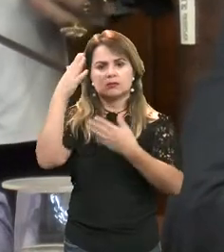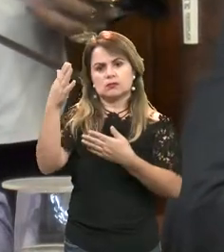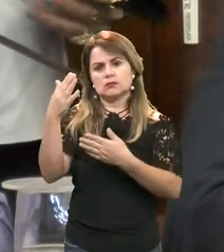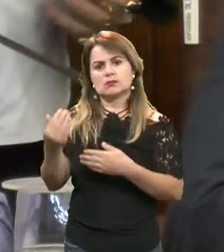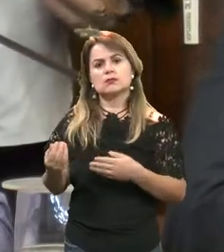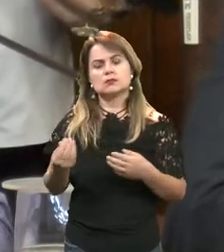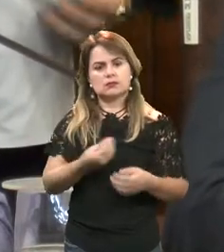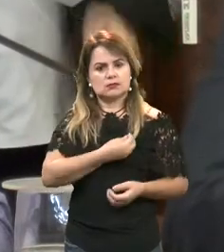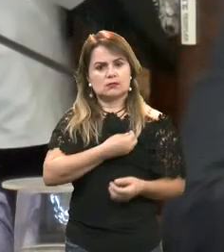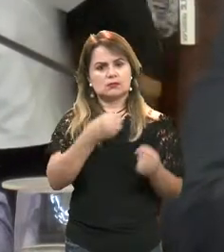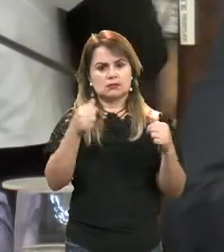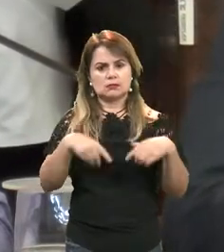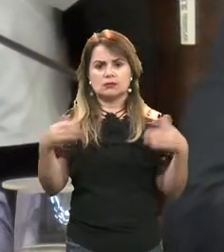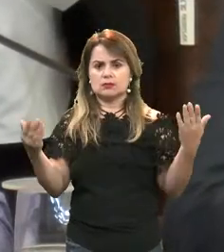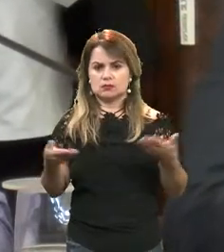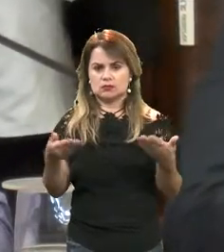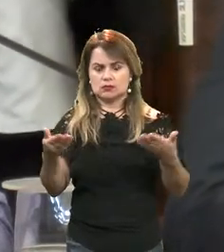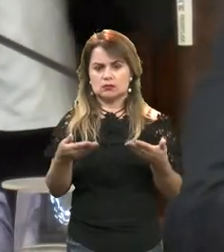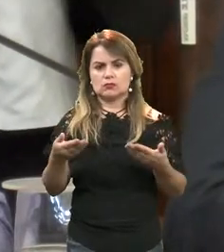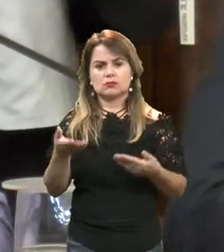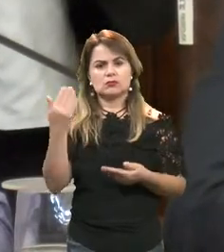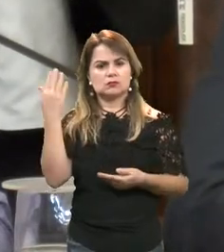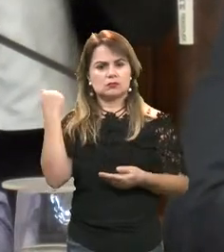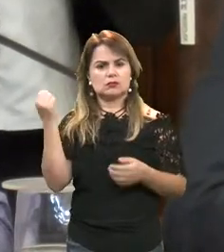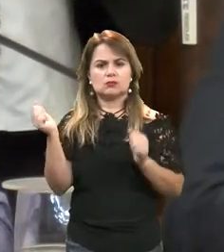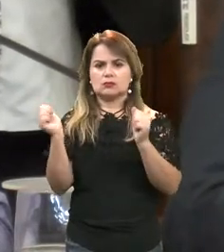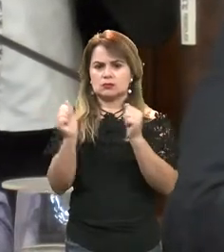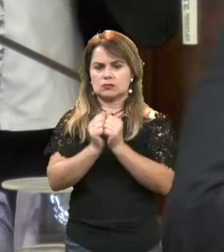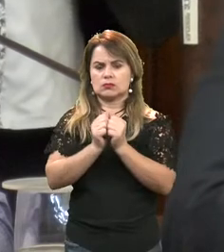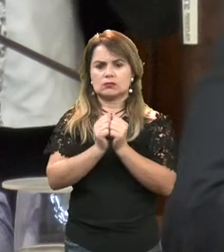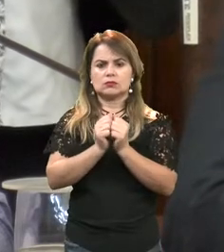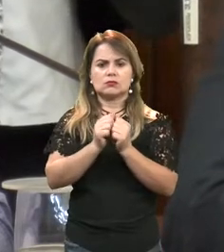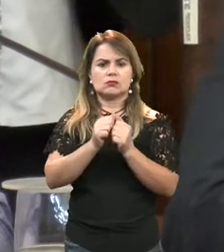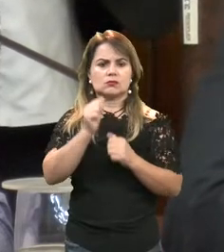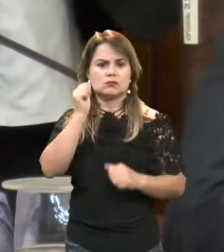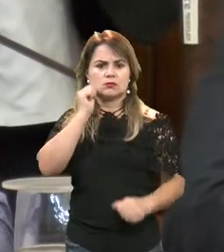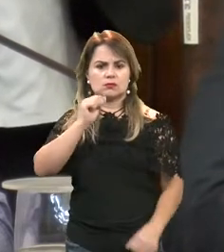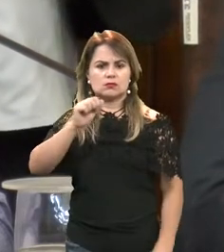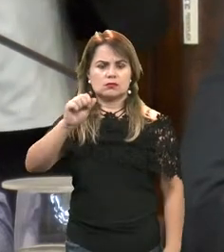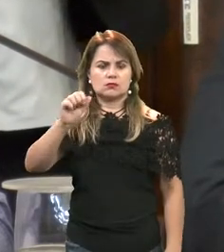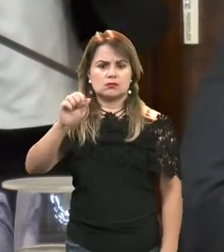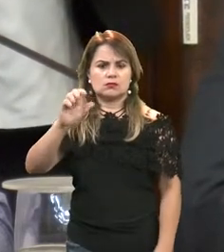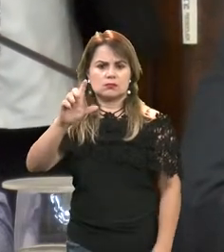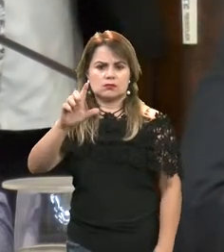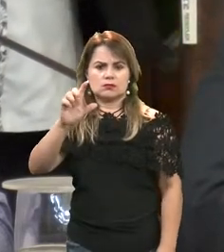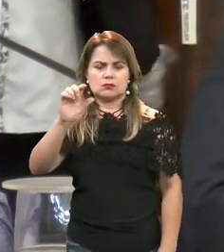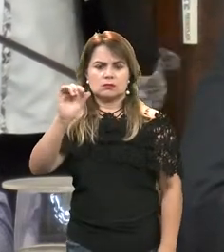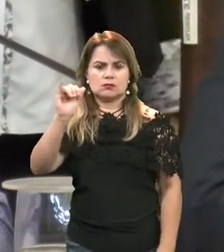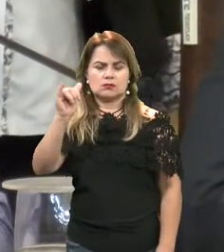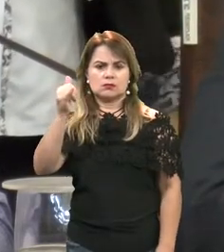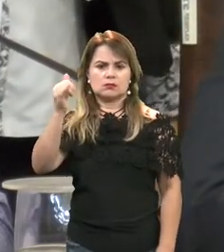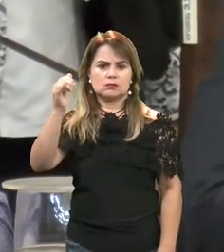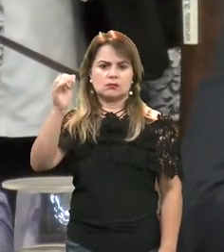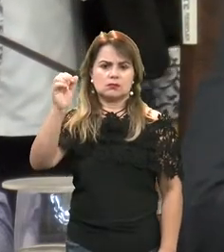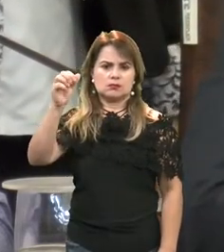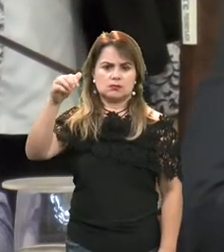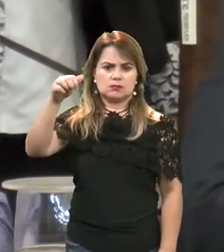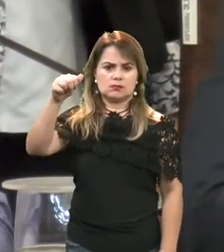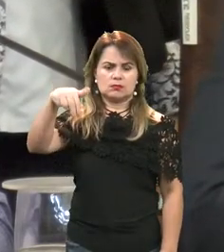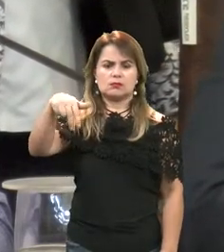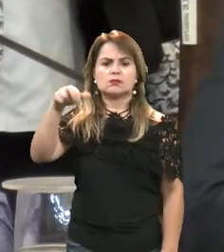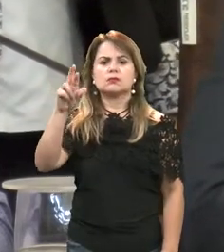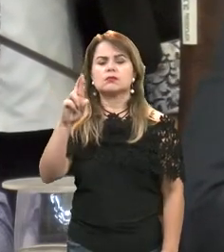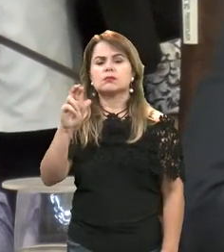Pardo. Nós que eu estive com a Nayara lá numa reunião. Muito obrigado pela sua presença em nossa